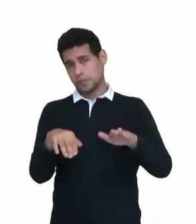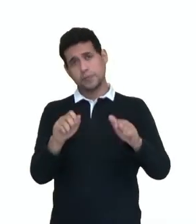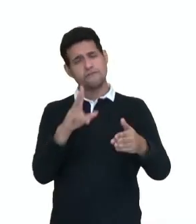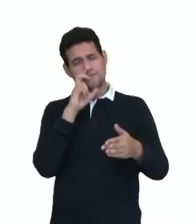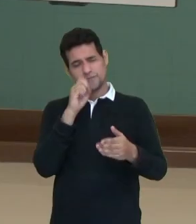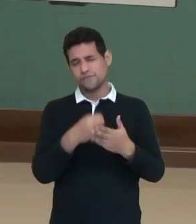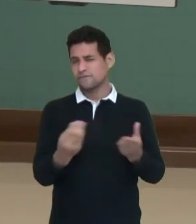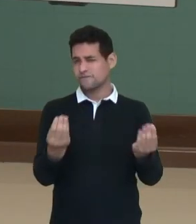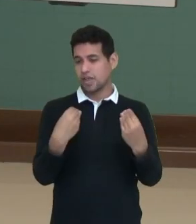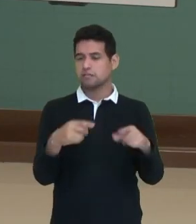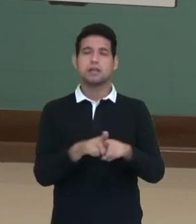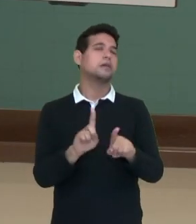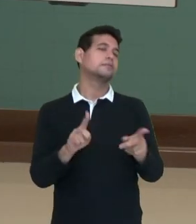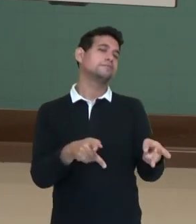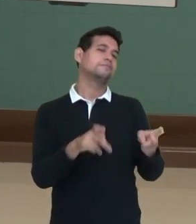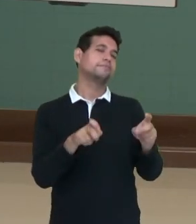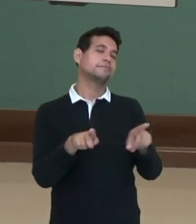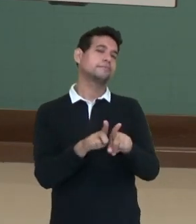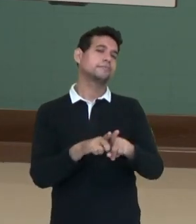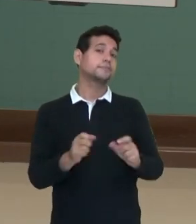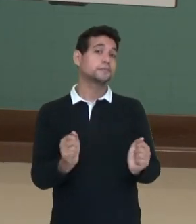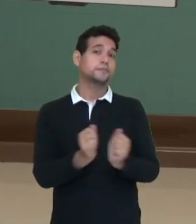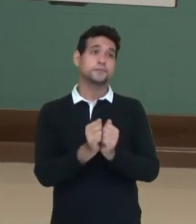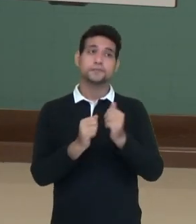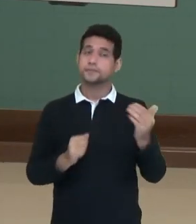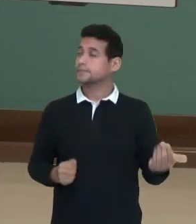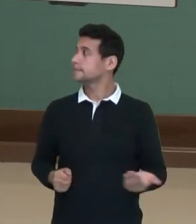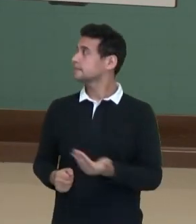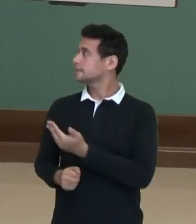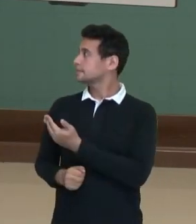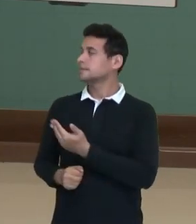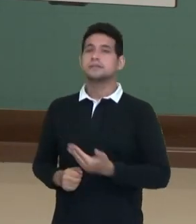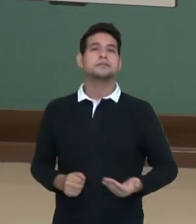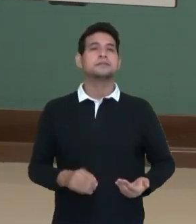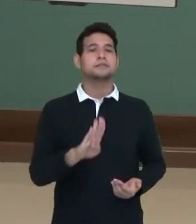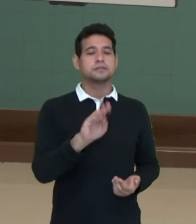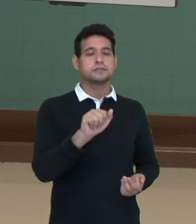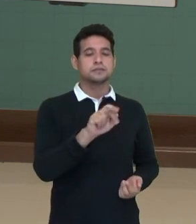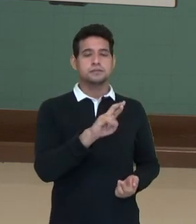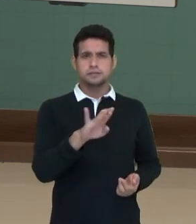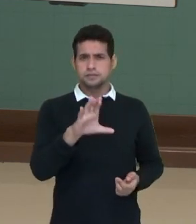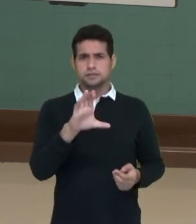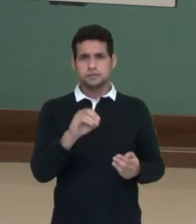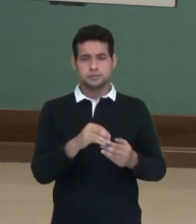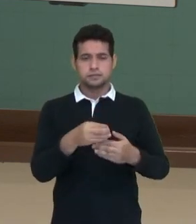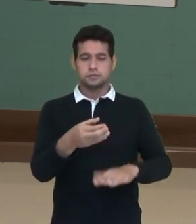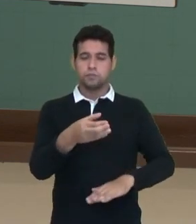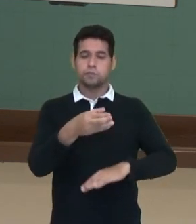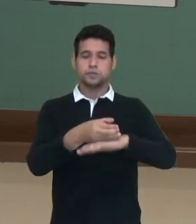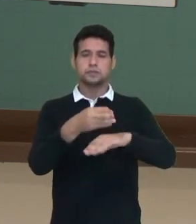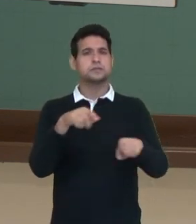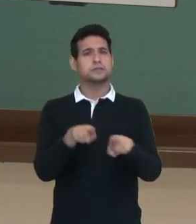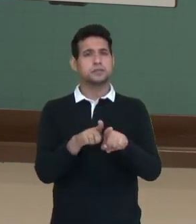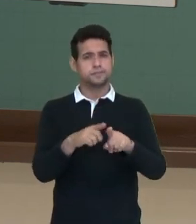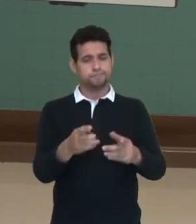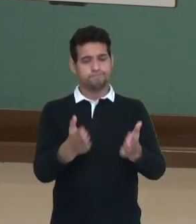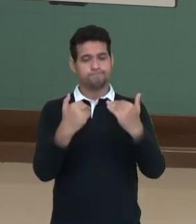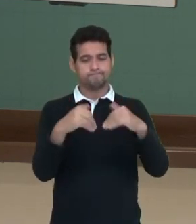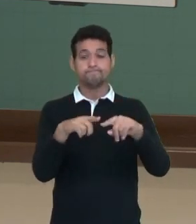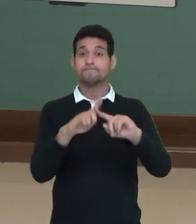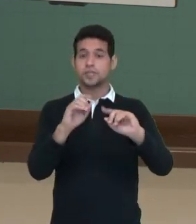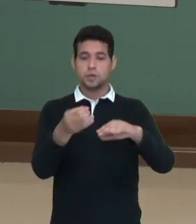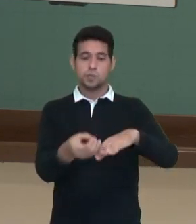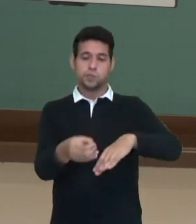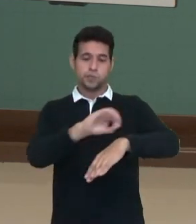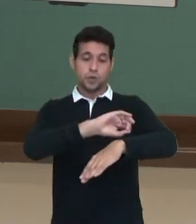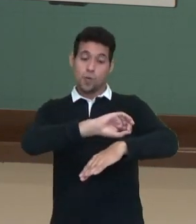esforço, né? Como a gente viu, então, aqui, né? Neste barril, movimentar um objeto, seja de baixo para cima